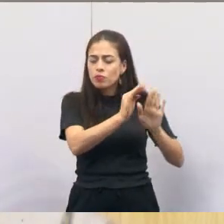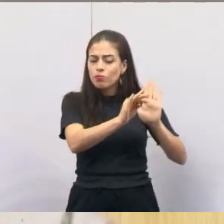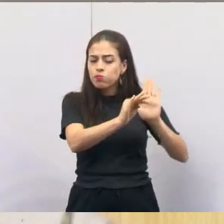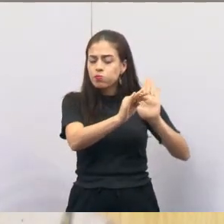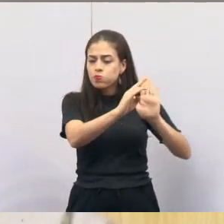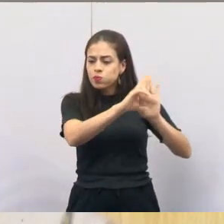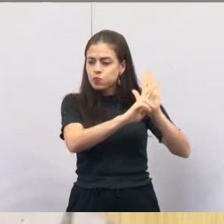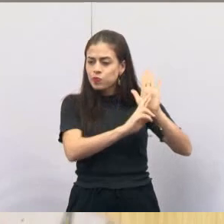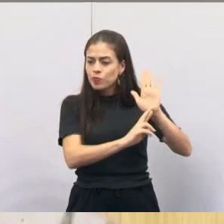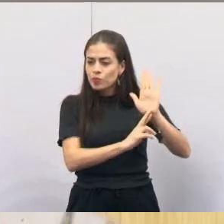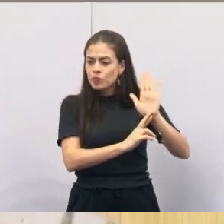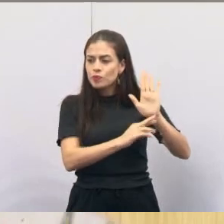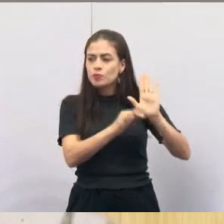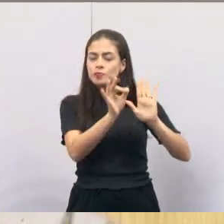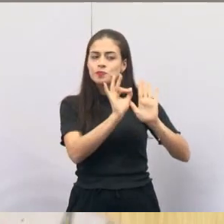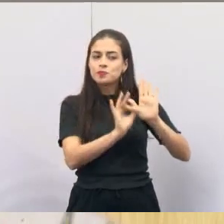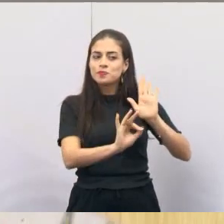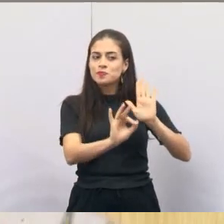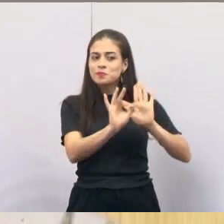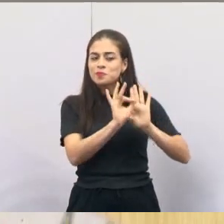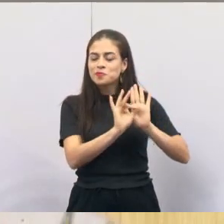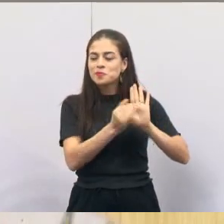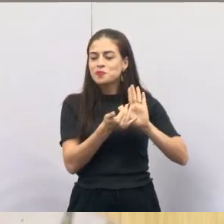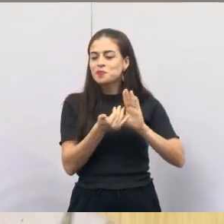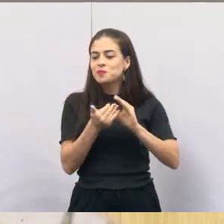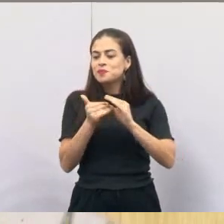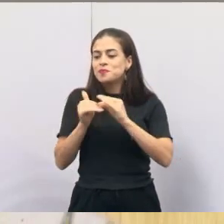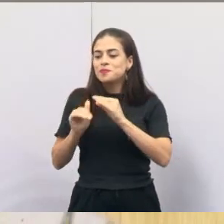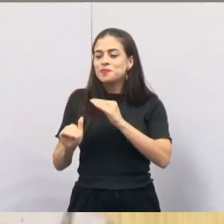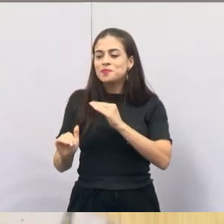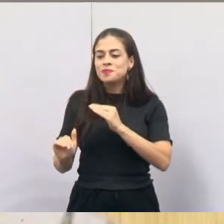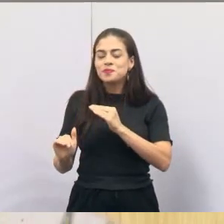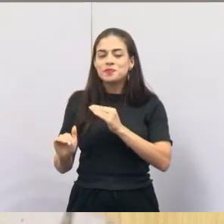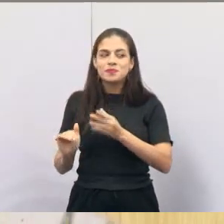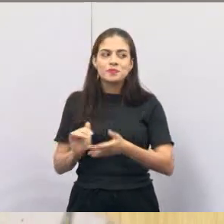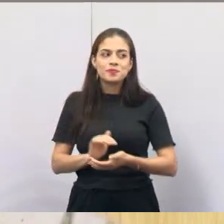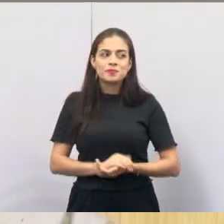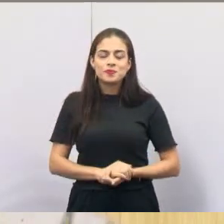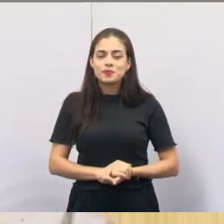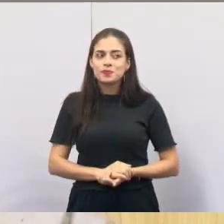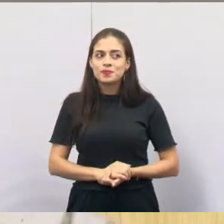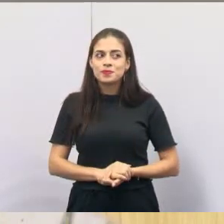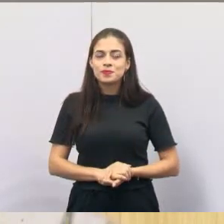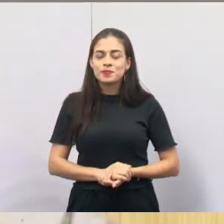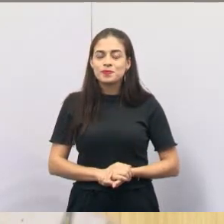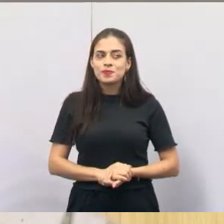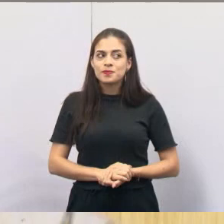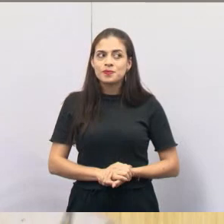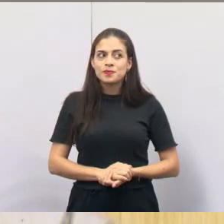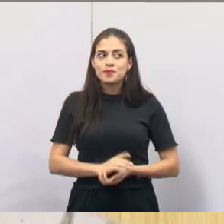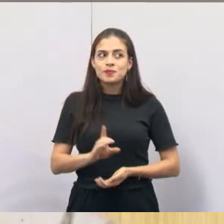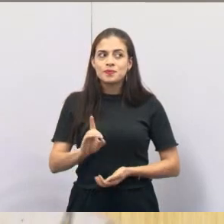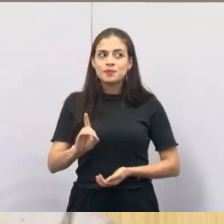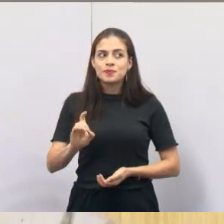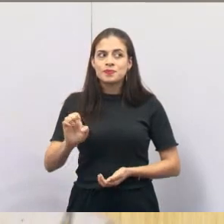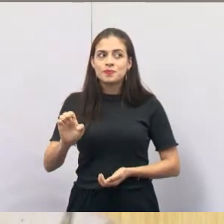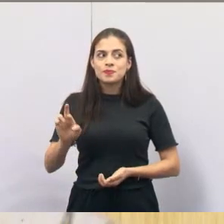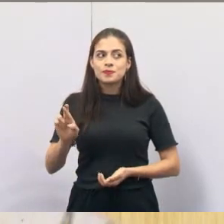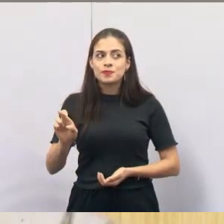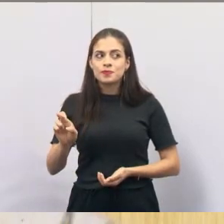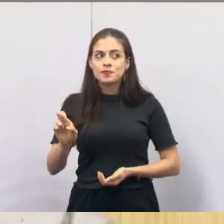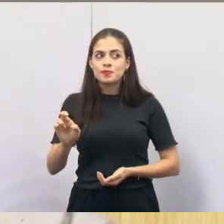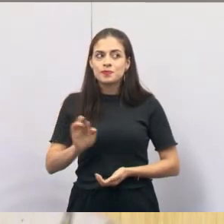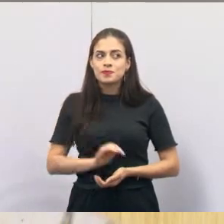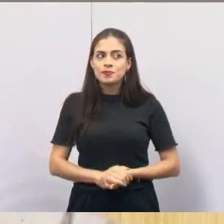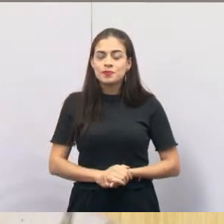ouvido e aprovado pelo egrégio plenário, cumpridas as formalidades regimentais, seja oficiado ao Departamento de